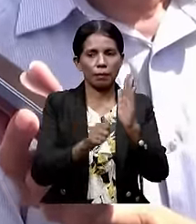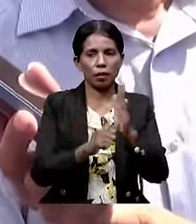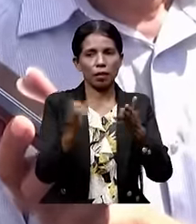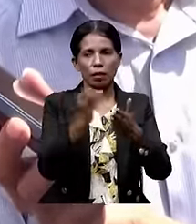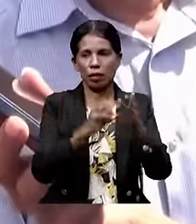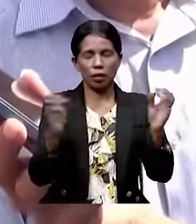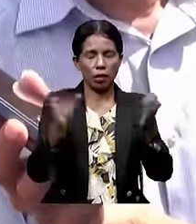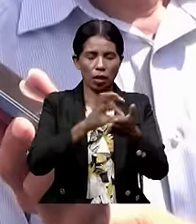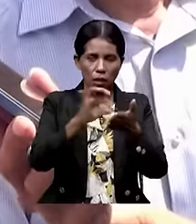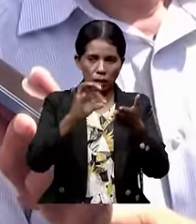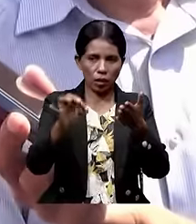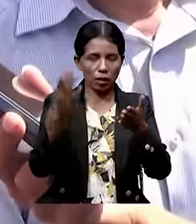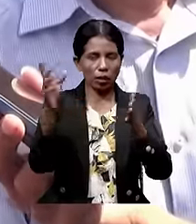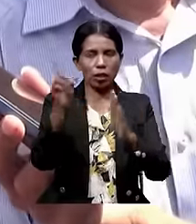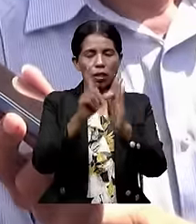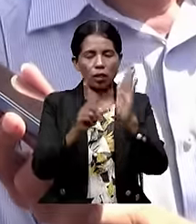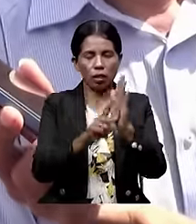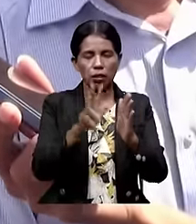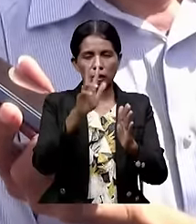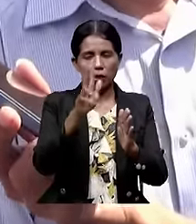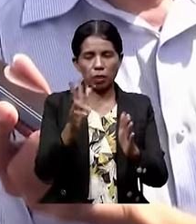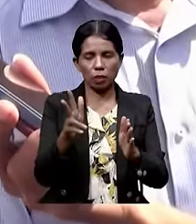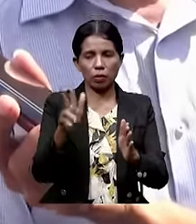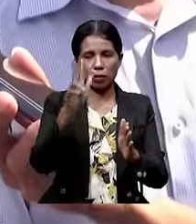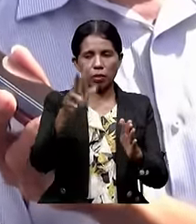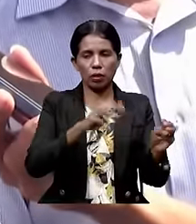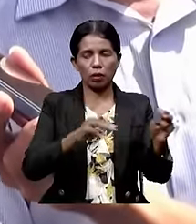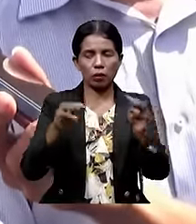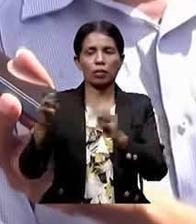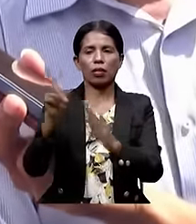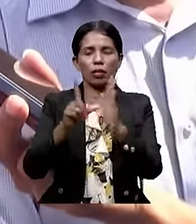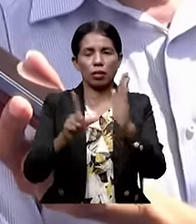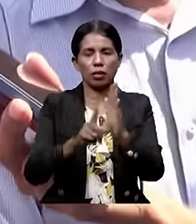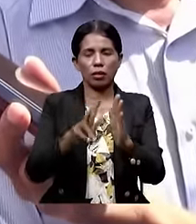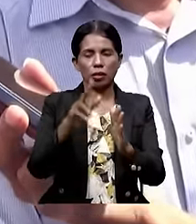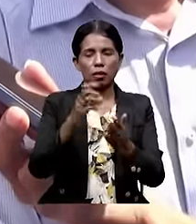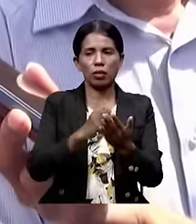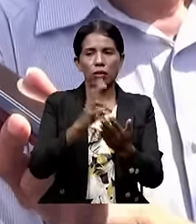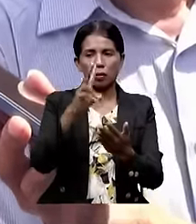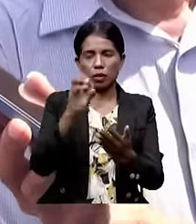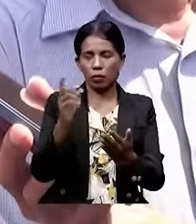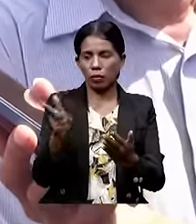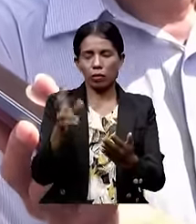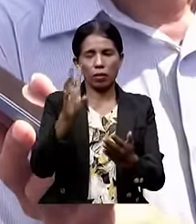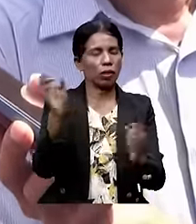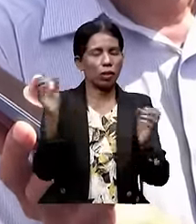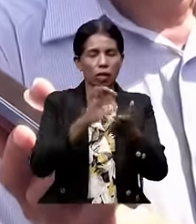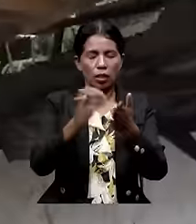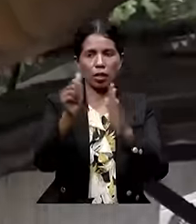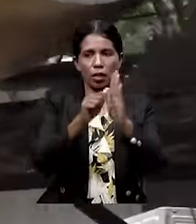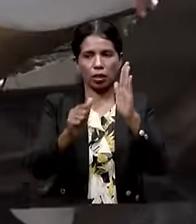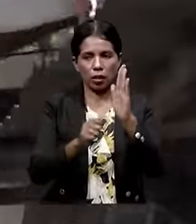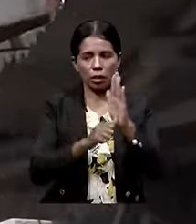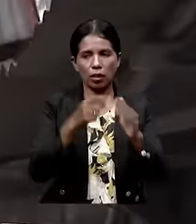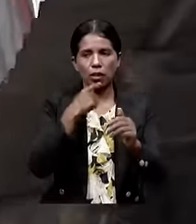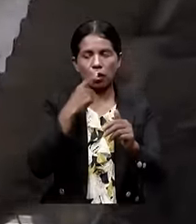versículo de la hacker, que é decreto lei 33, primeira alteração para 3 de janeiro de 2024, la hacker, artigo de anuva, para